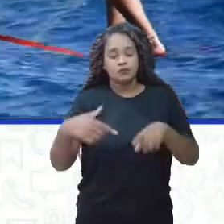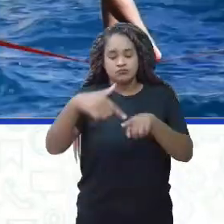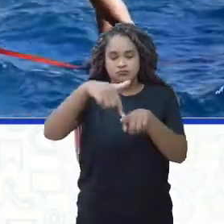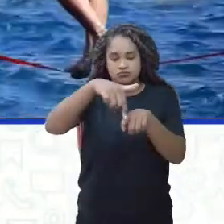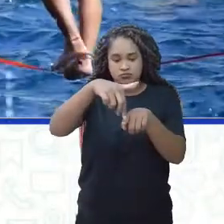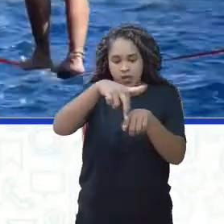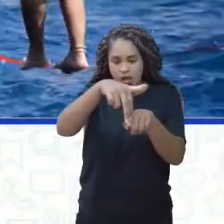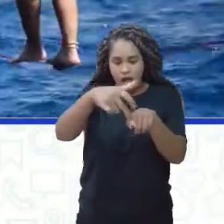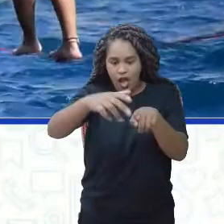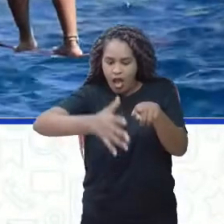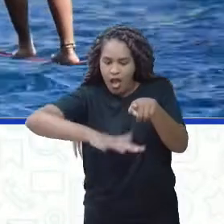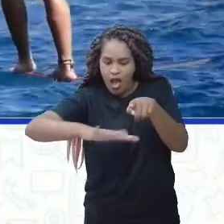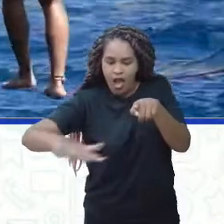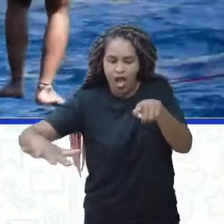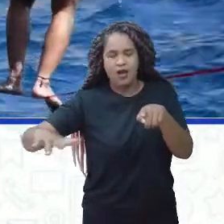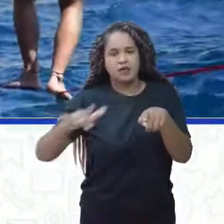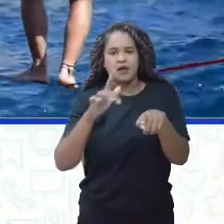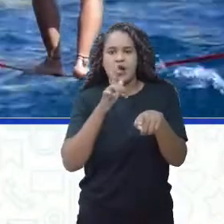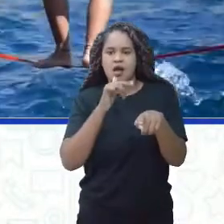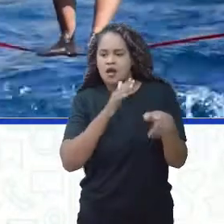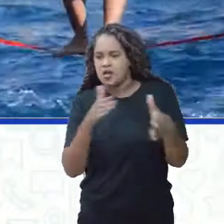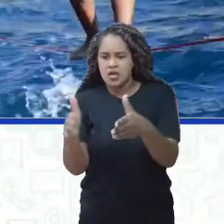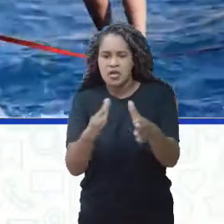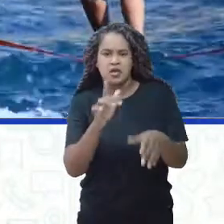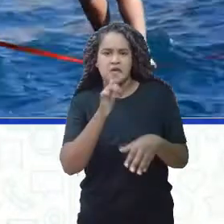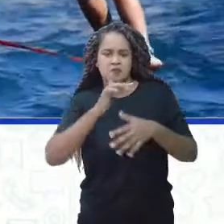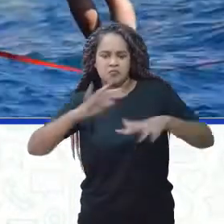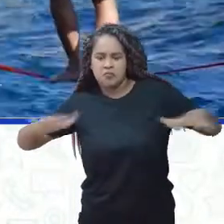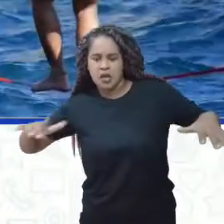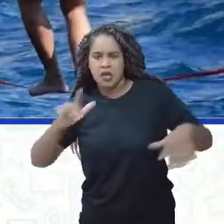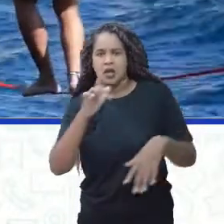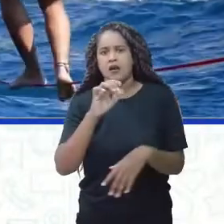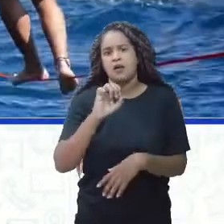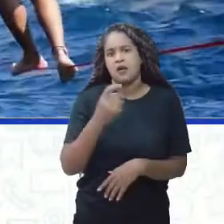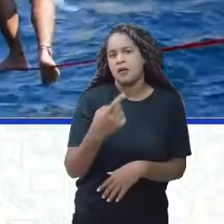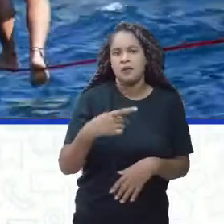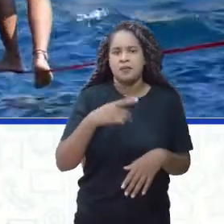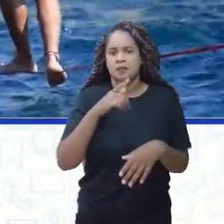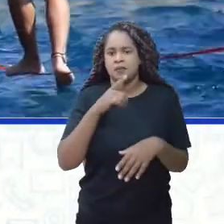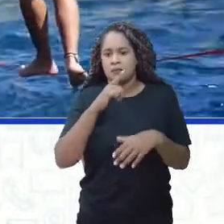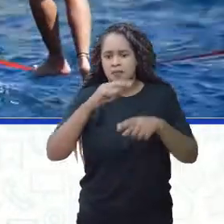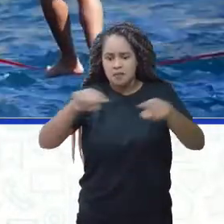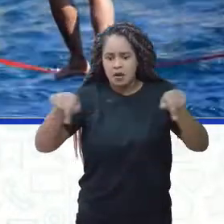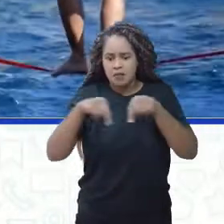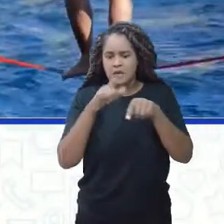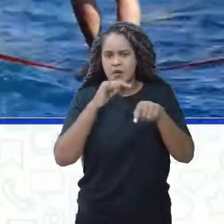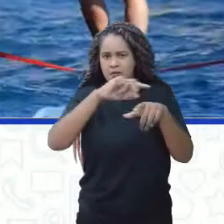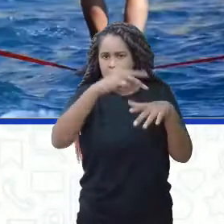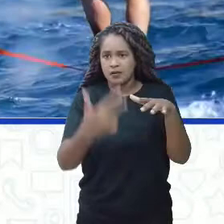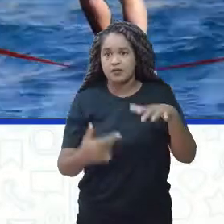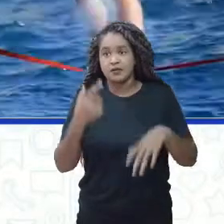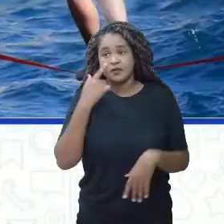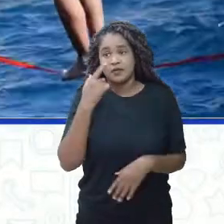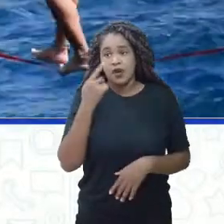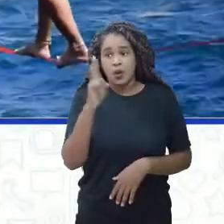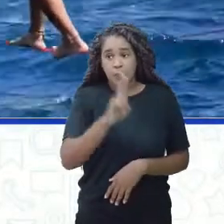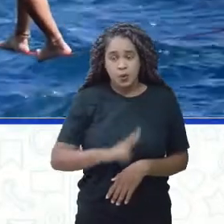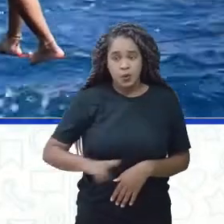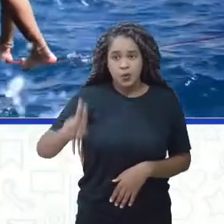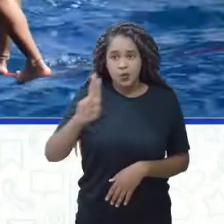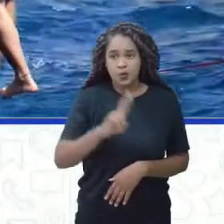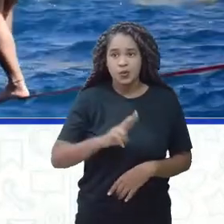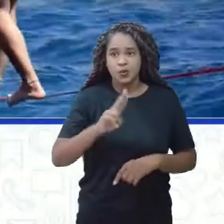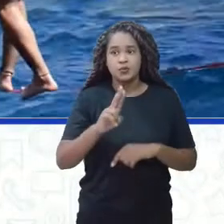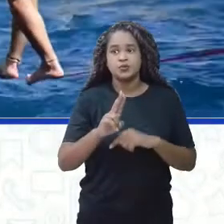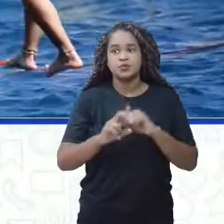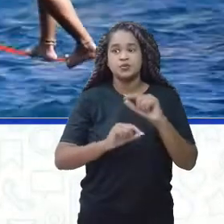ou praias, que é definida como a mais descontraída das modalidades, uma vez que ela não utiliza cabos de aço devido às